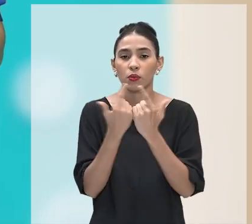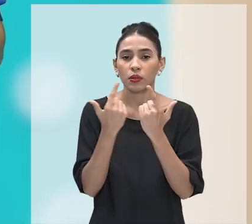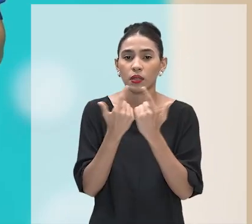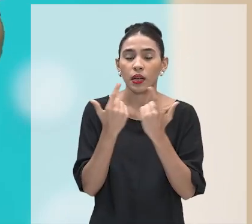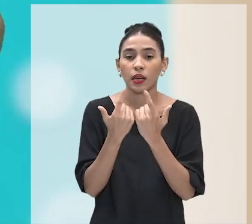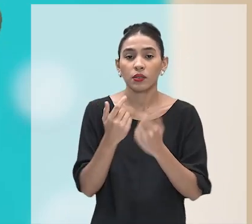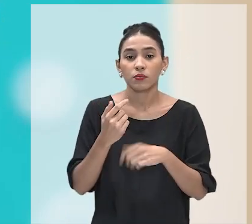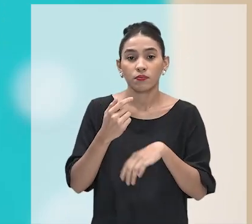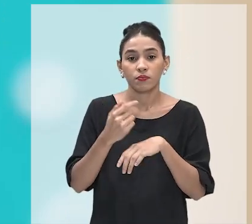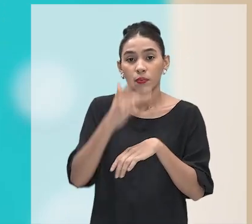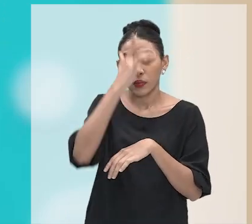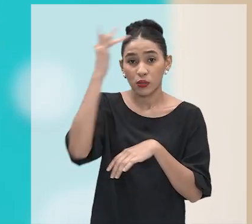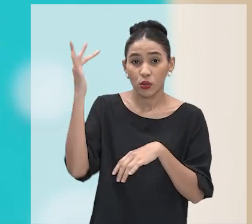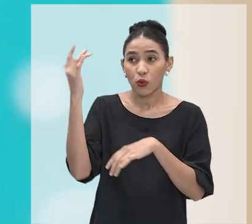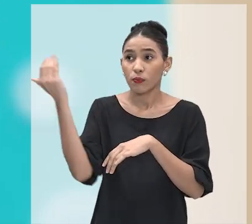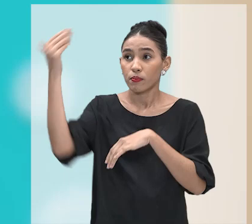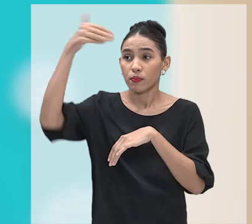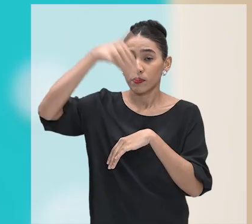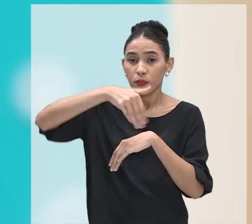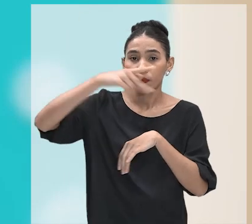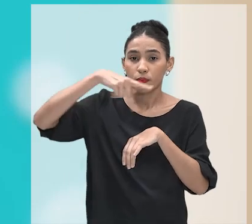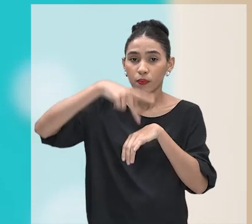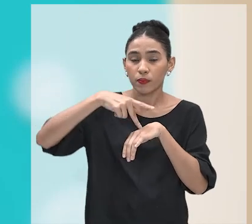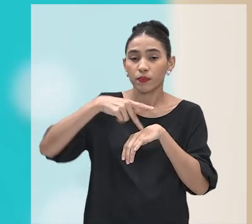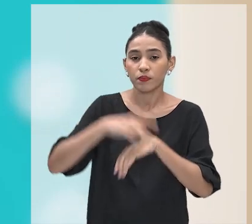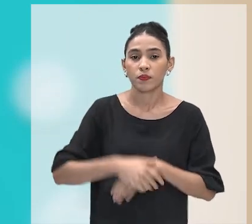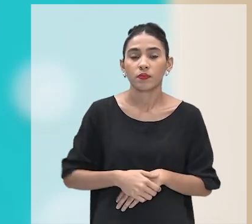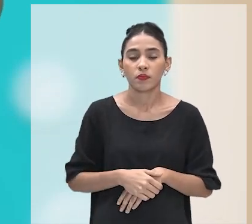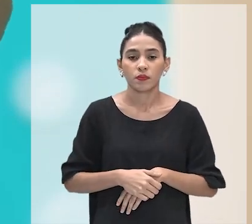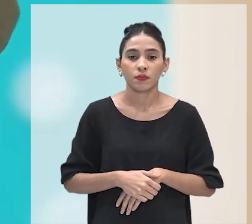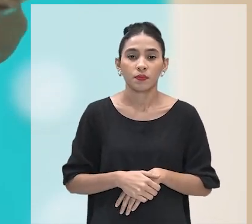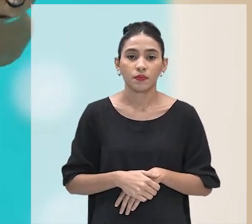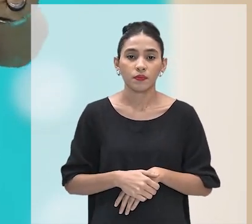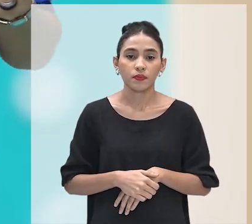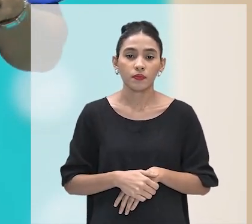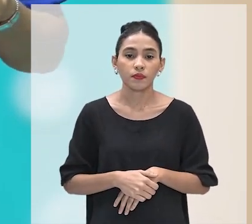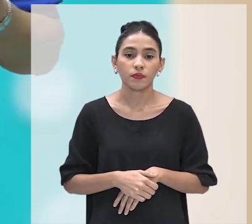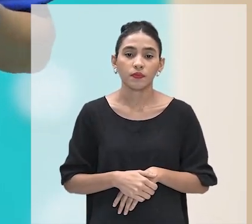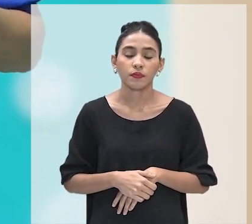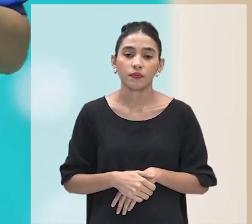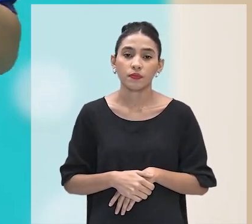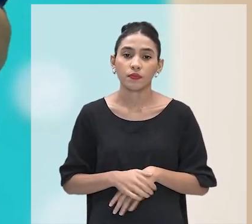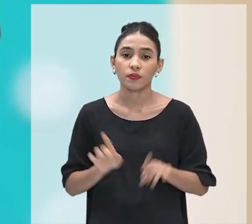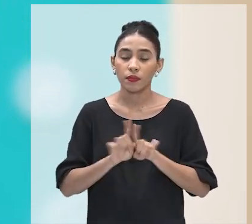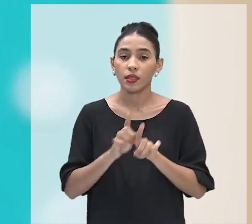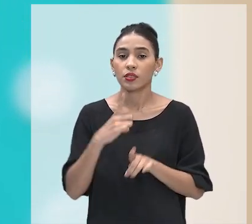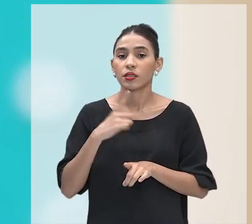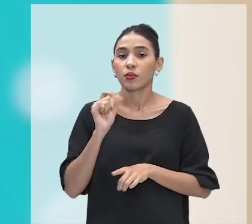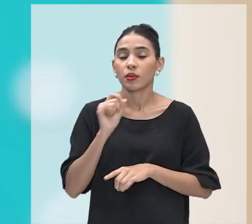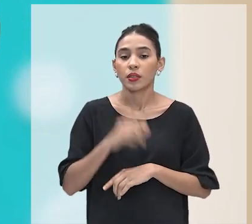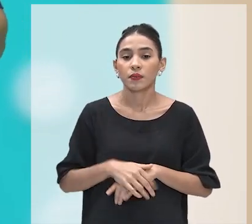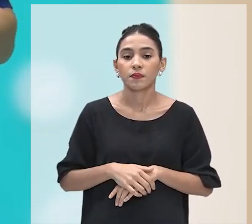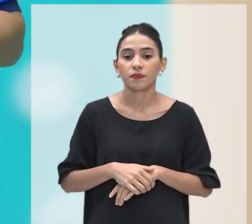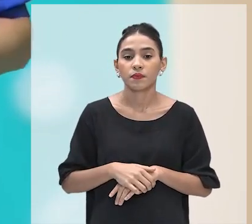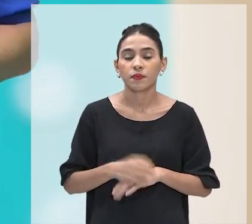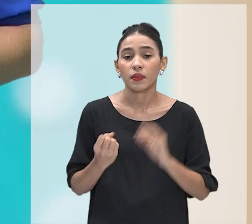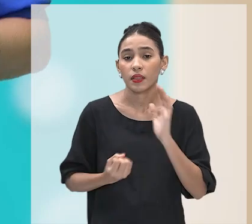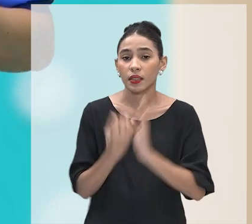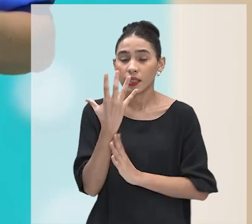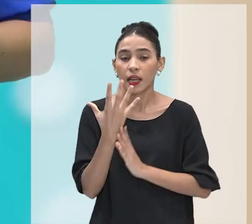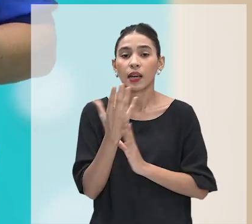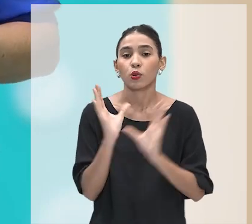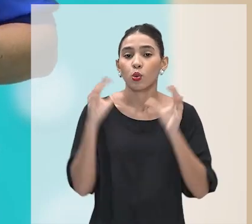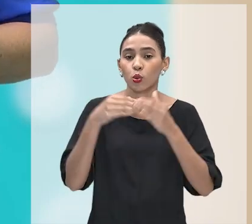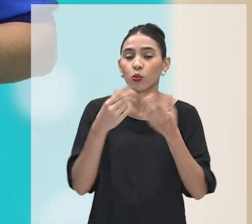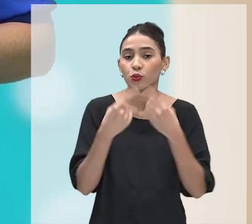de fora, e mesmo bem no nosso tempo, né, nós tínhamos o quê? Foi formada uma orquestra, mas nós não